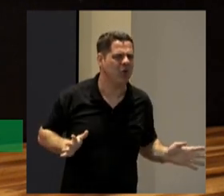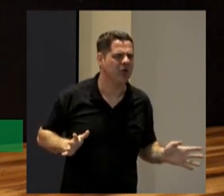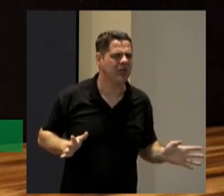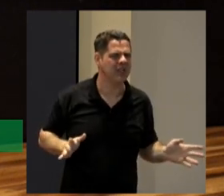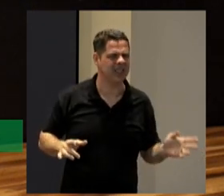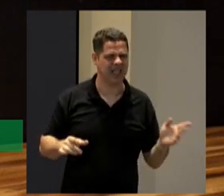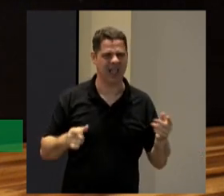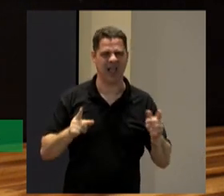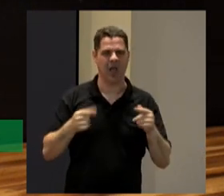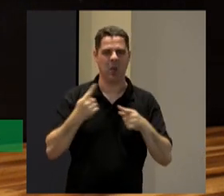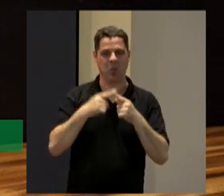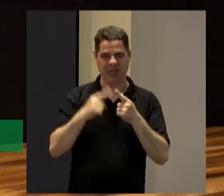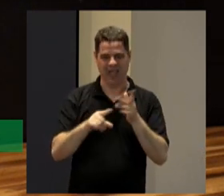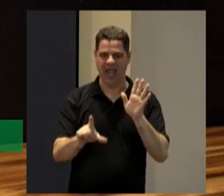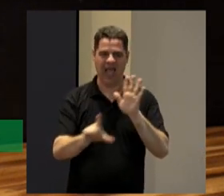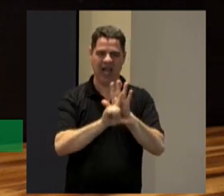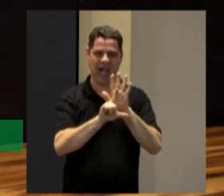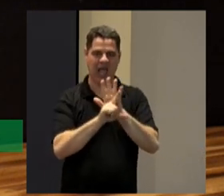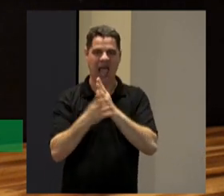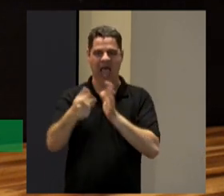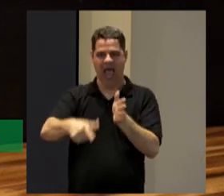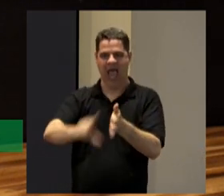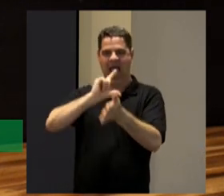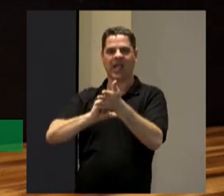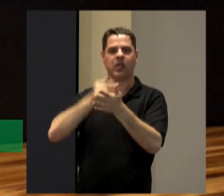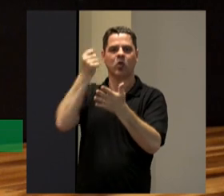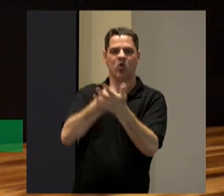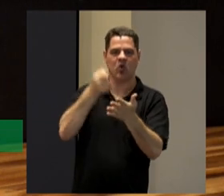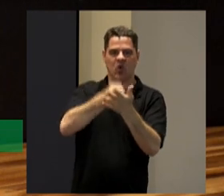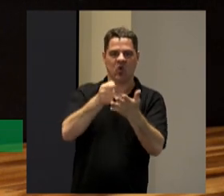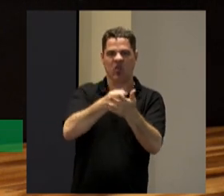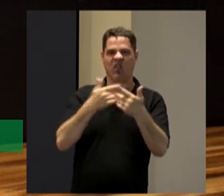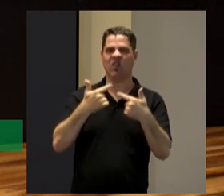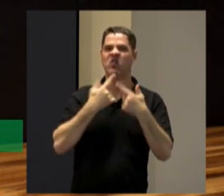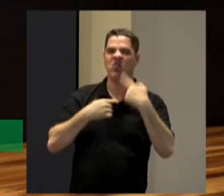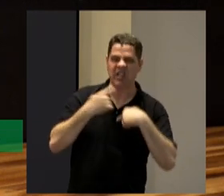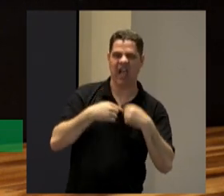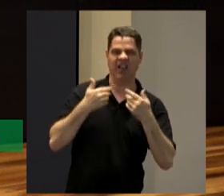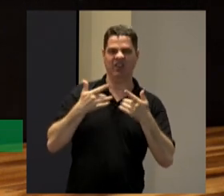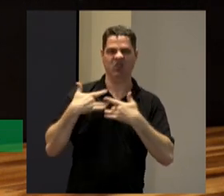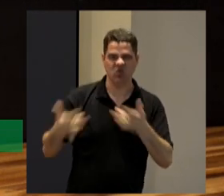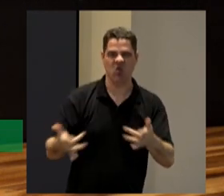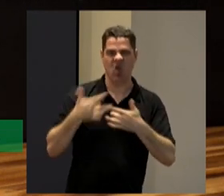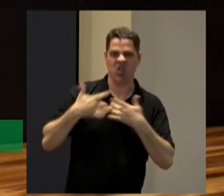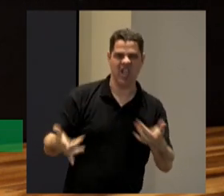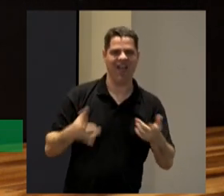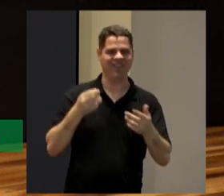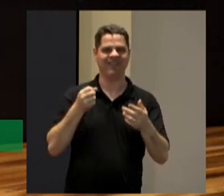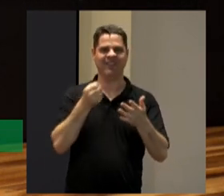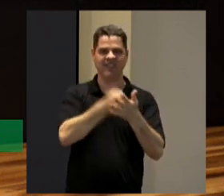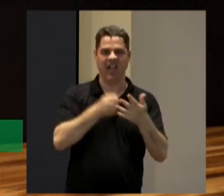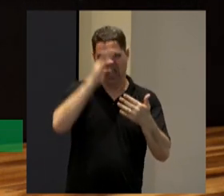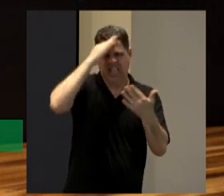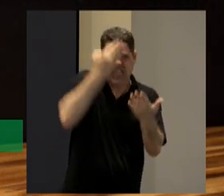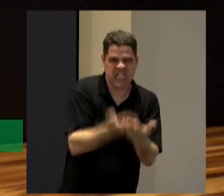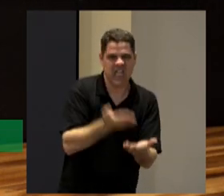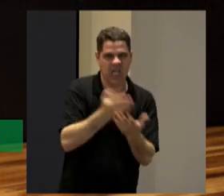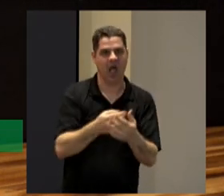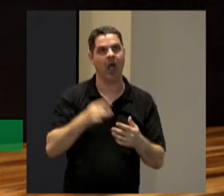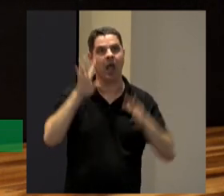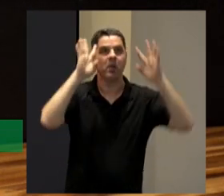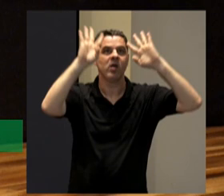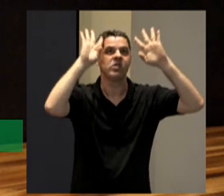não tivesse vida viva, atuante, entrega, investimento, doação, crença e